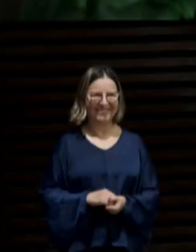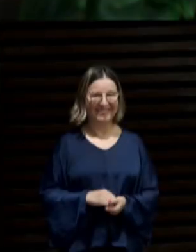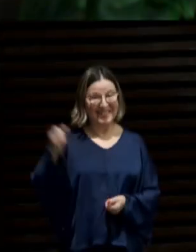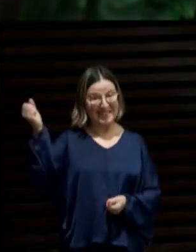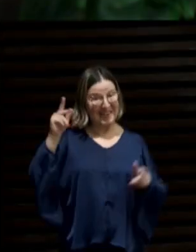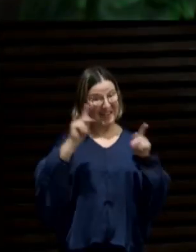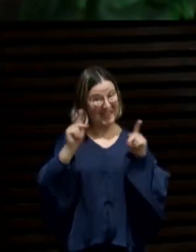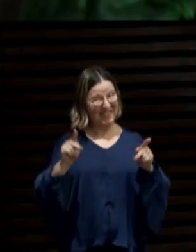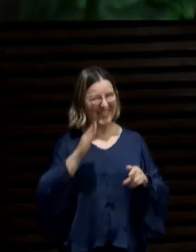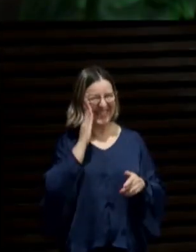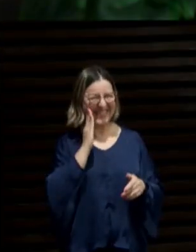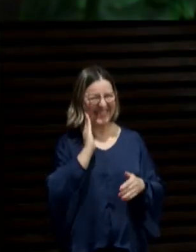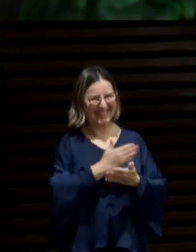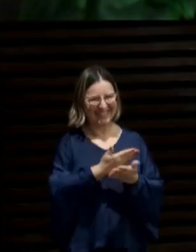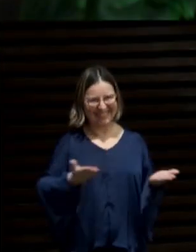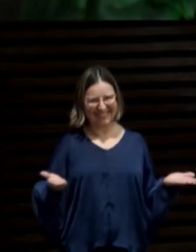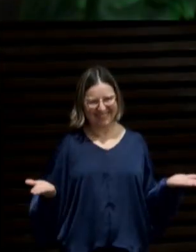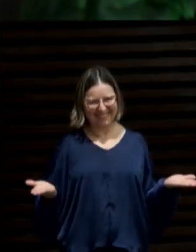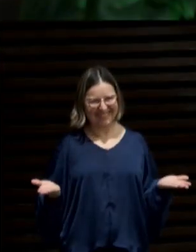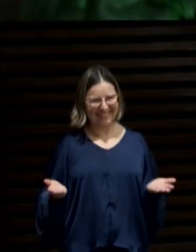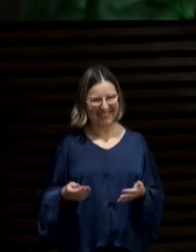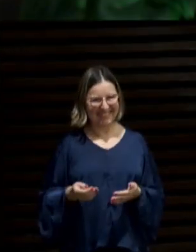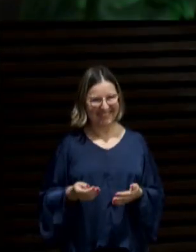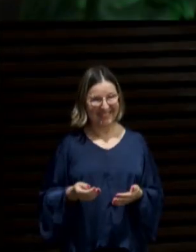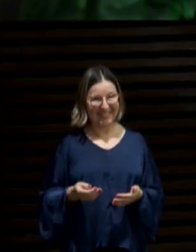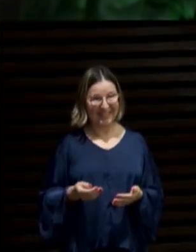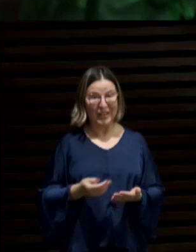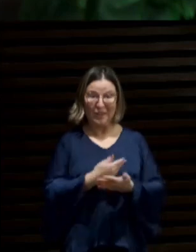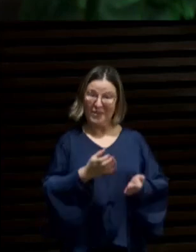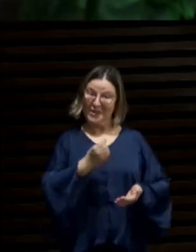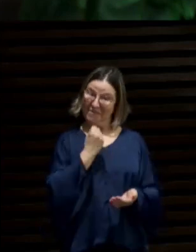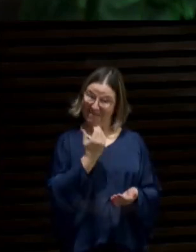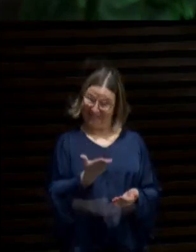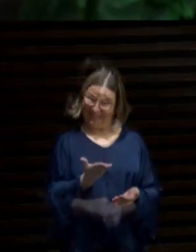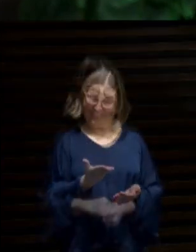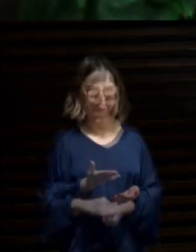Graça e paz, queridos. Como é que vocês estão?